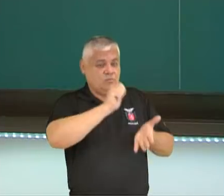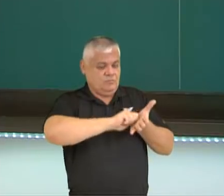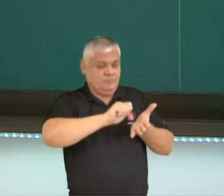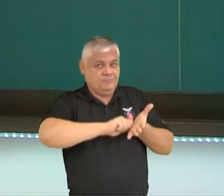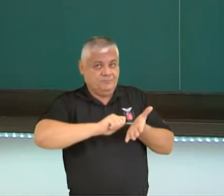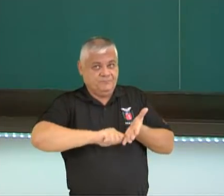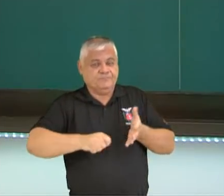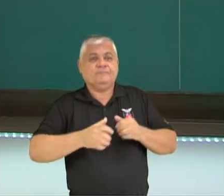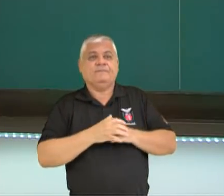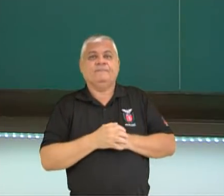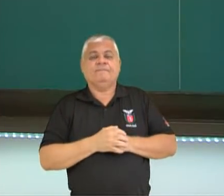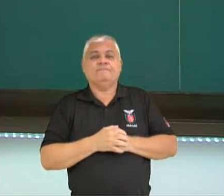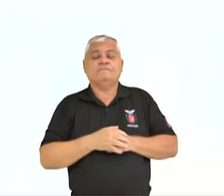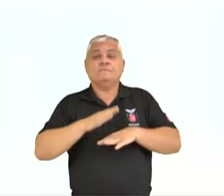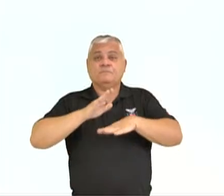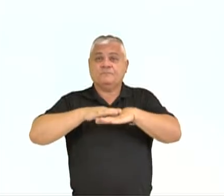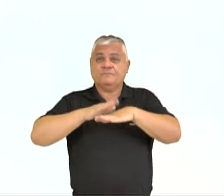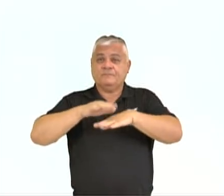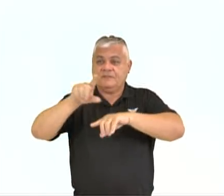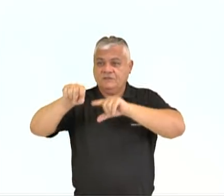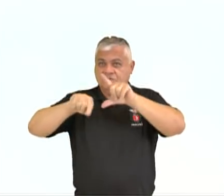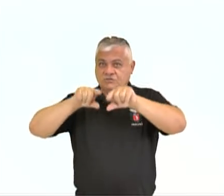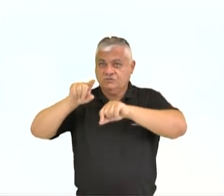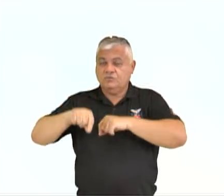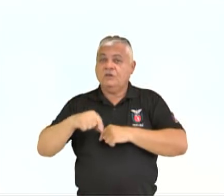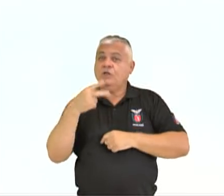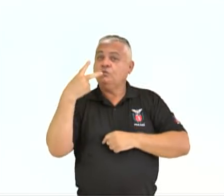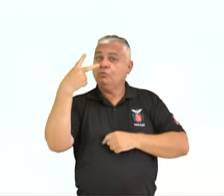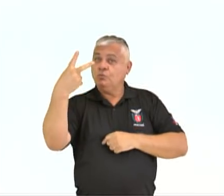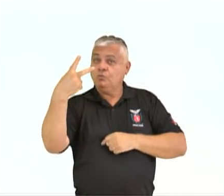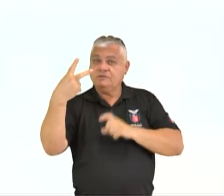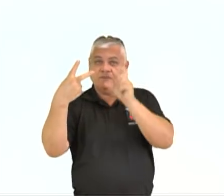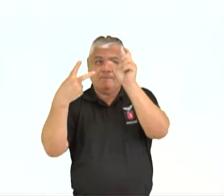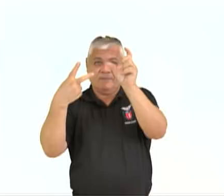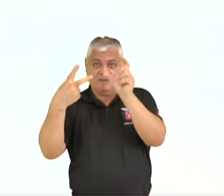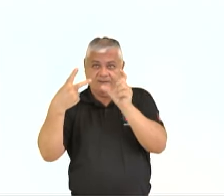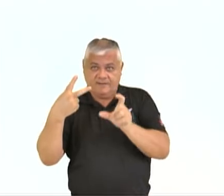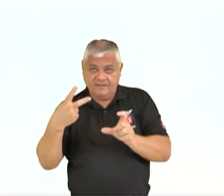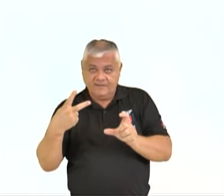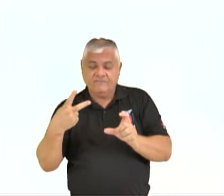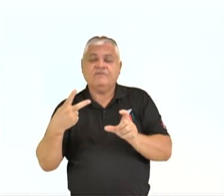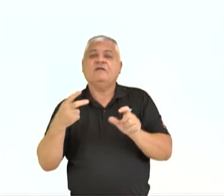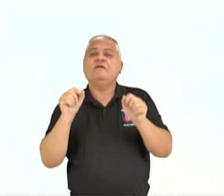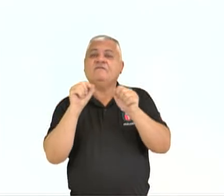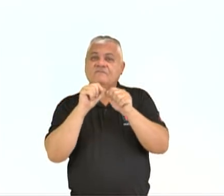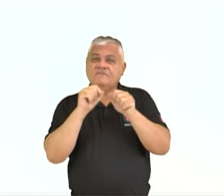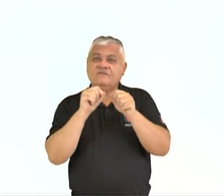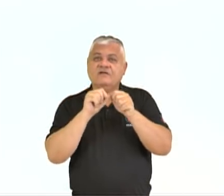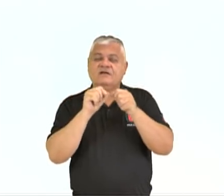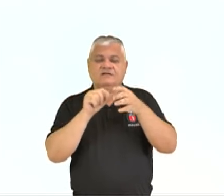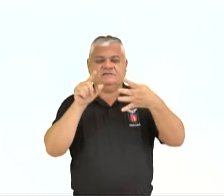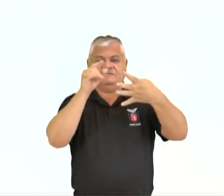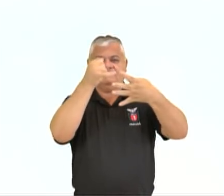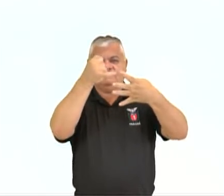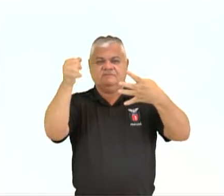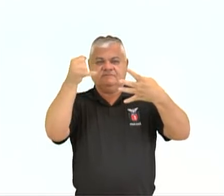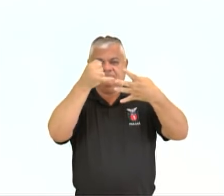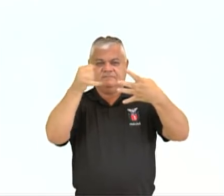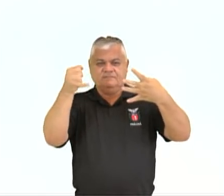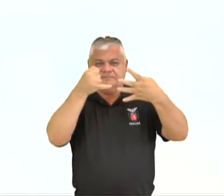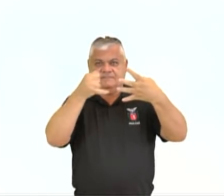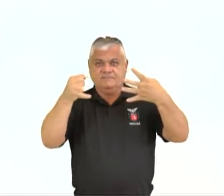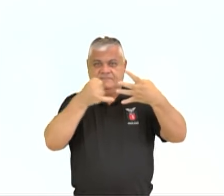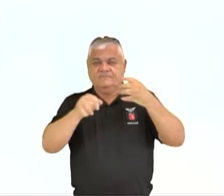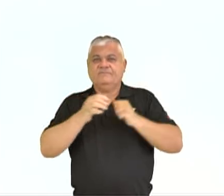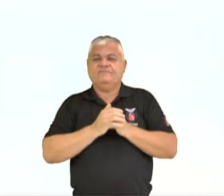caderno escolha uma dupla de palavras e produzam uma quadrinha caderno